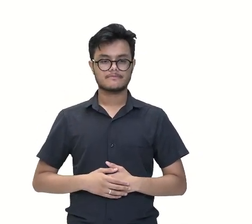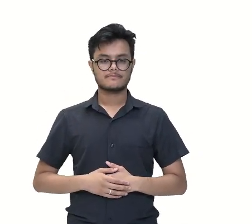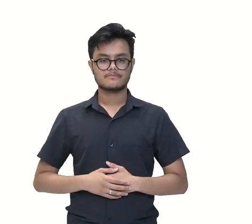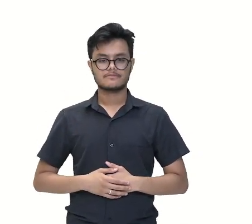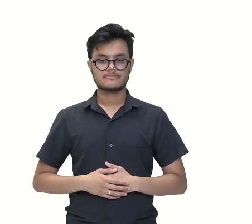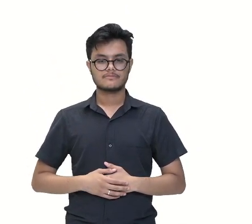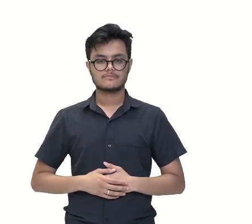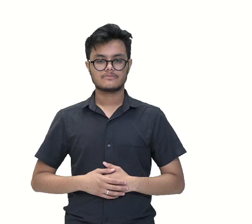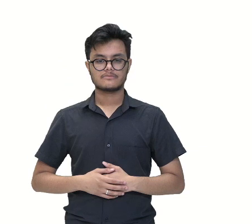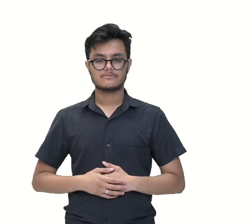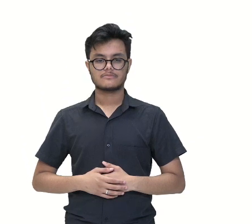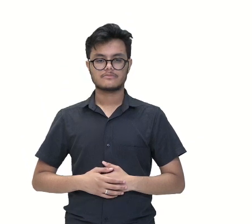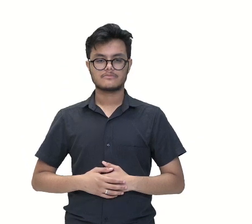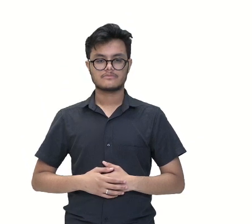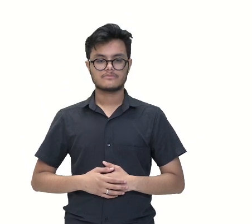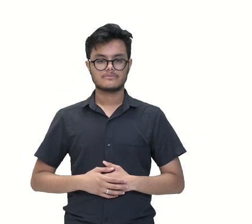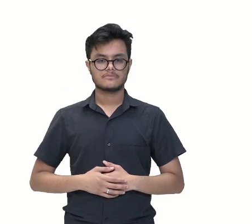né?